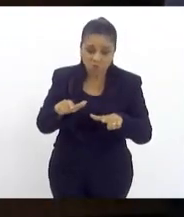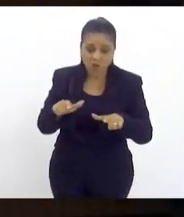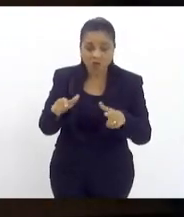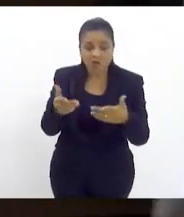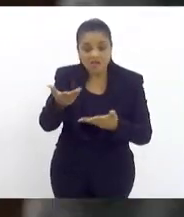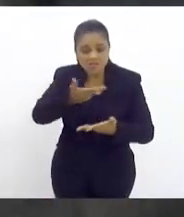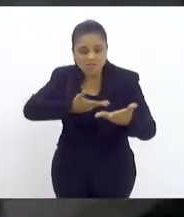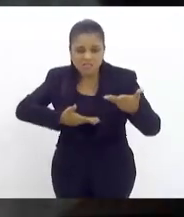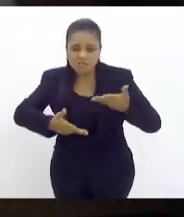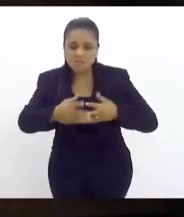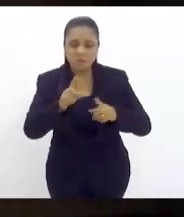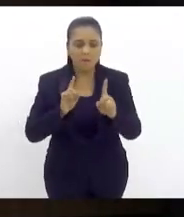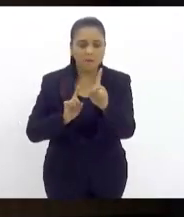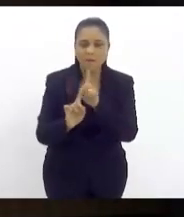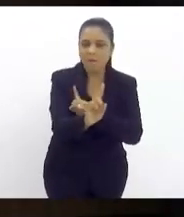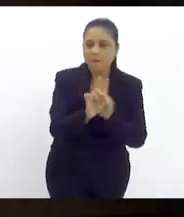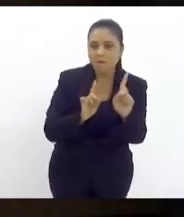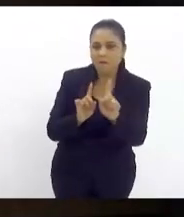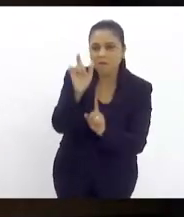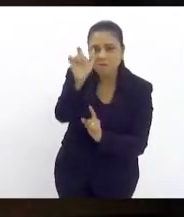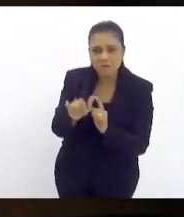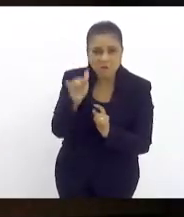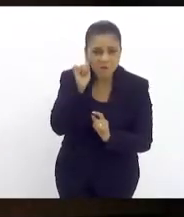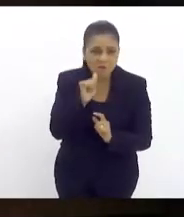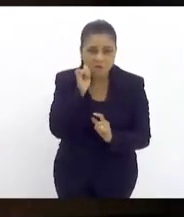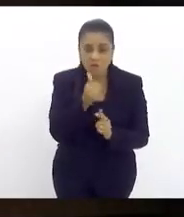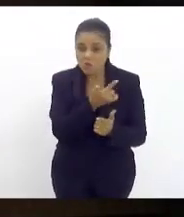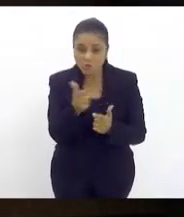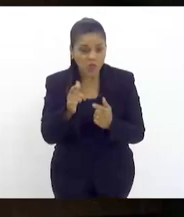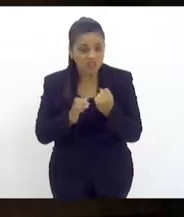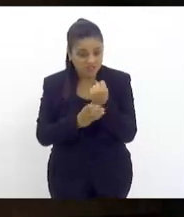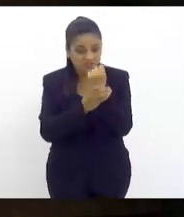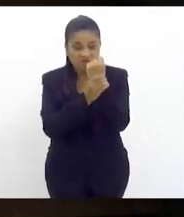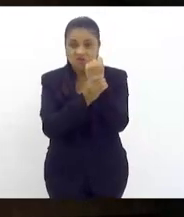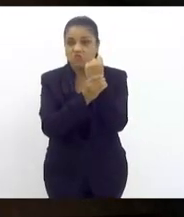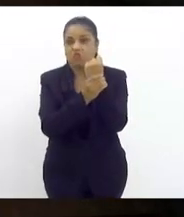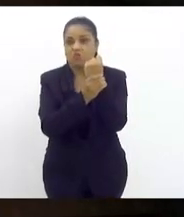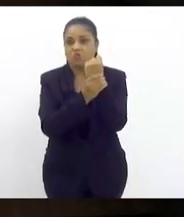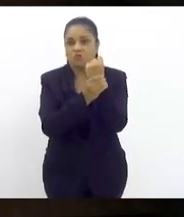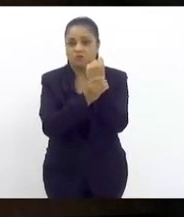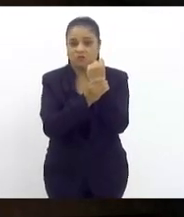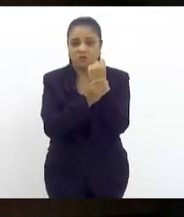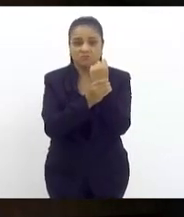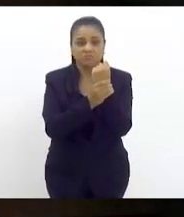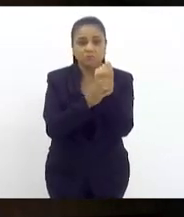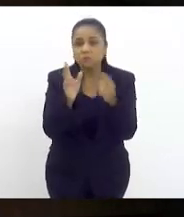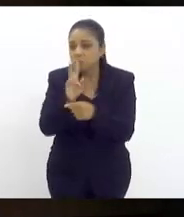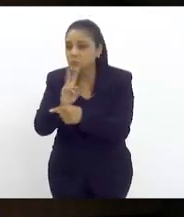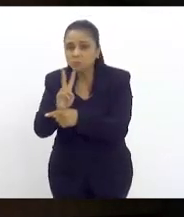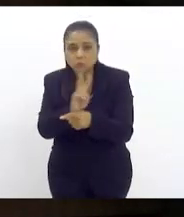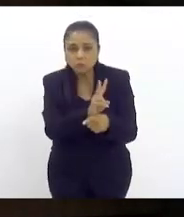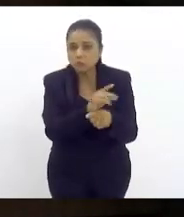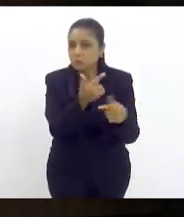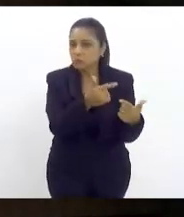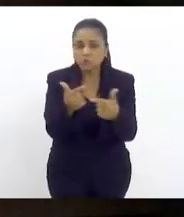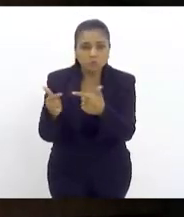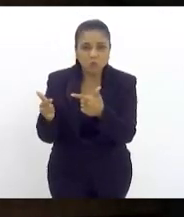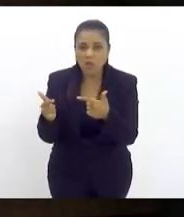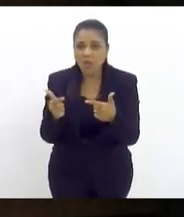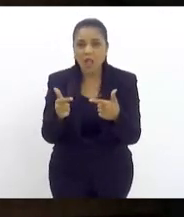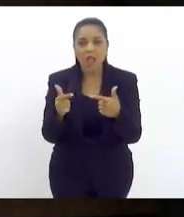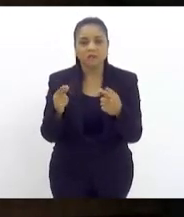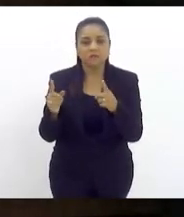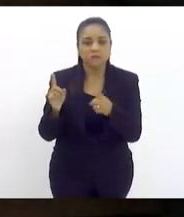de mulheres. A falta, muitas vezes, da segurança pública que garanta o parqueamento das ruas, que garanta a